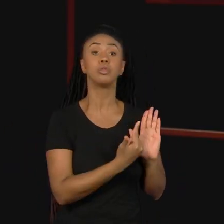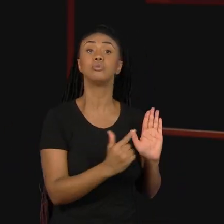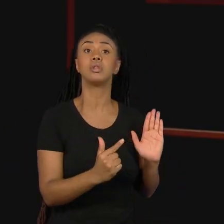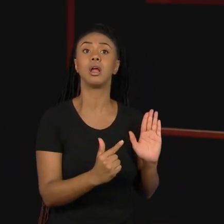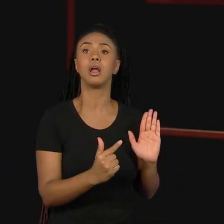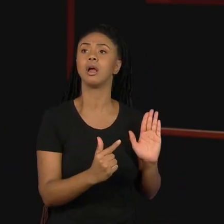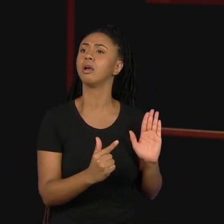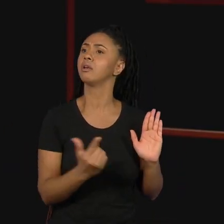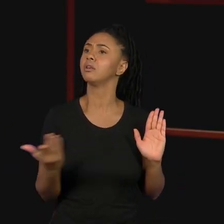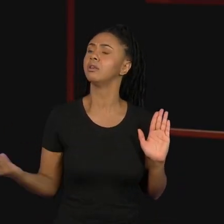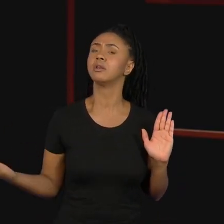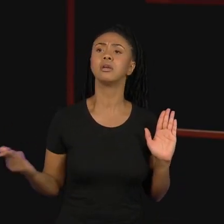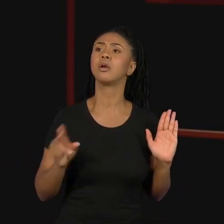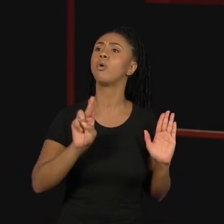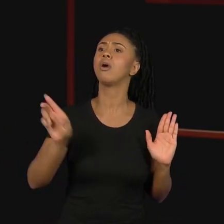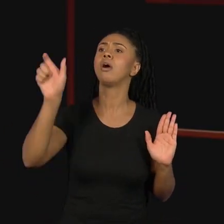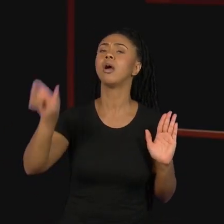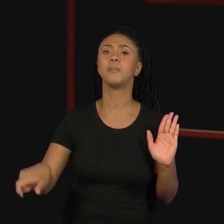preso. Quer dizer, que coisa...